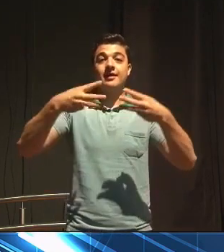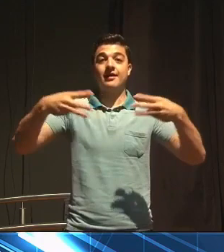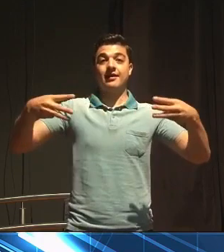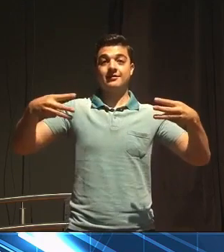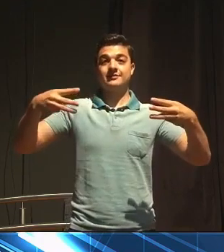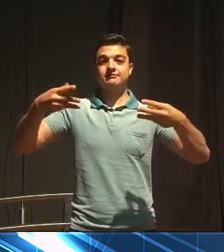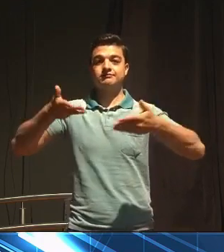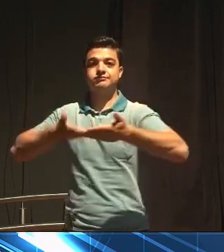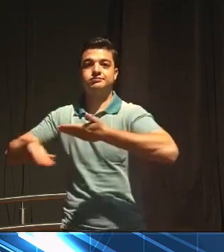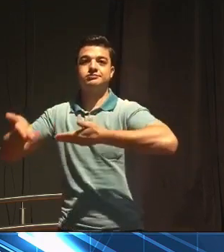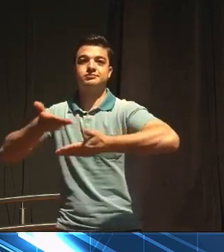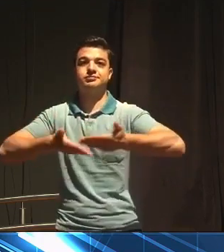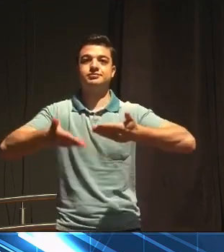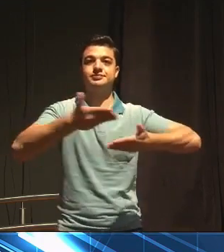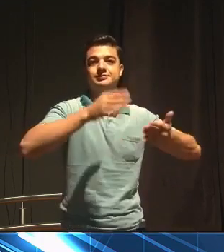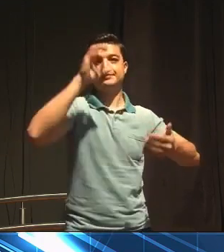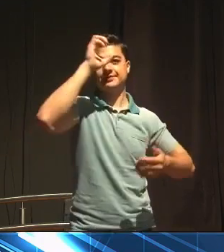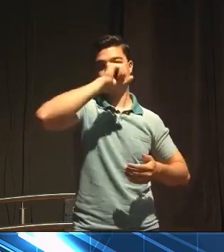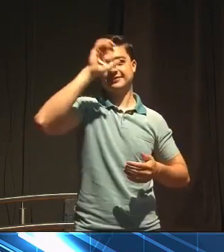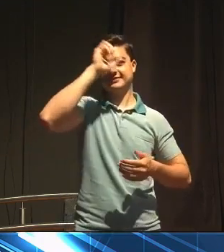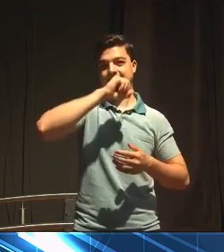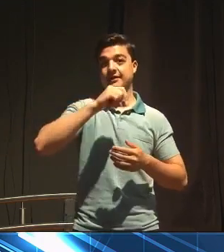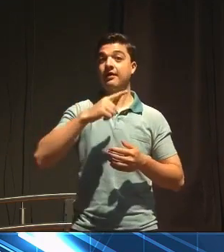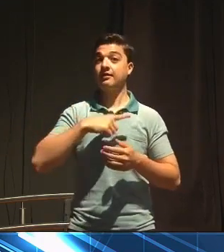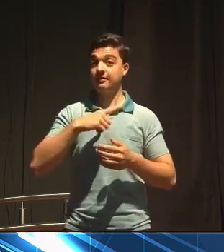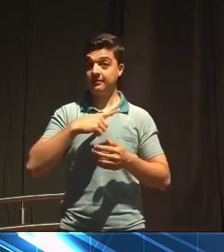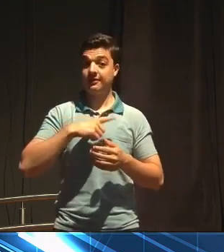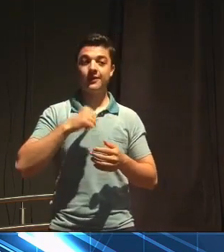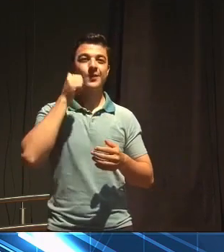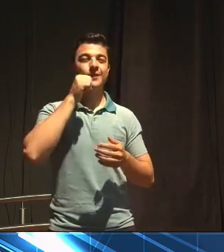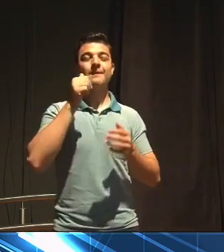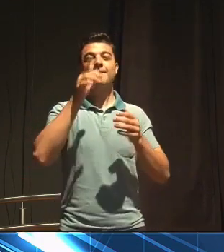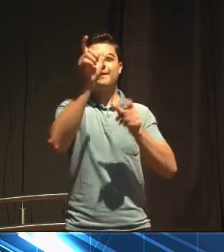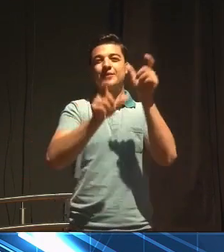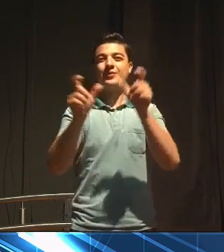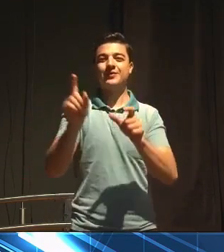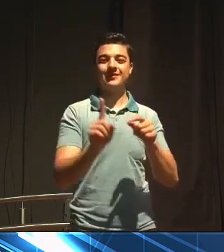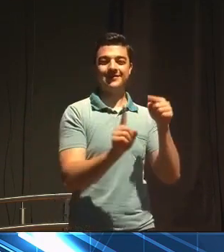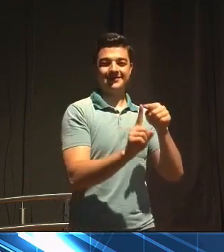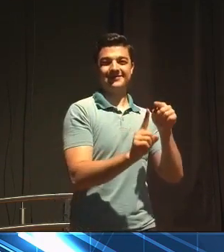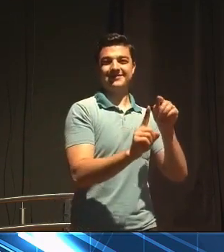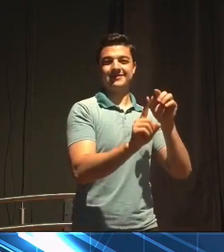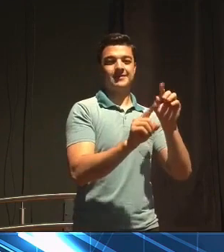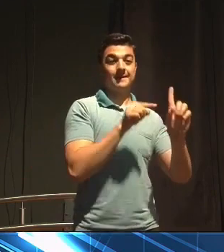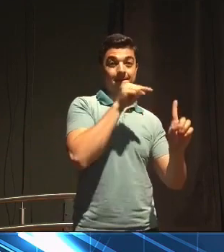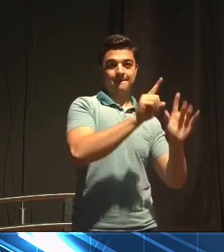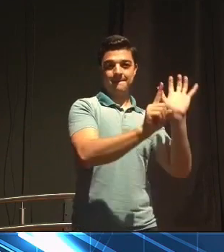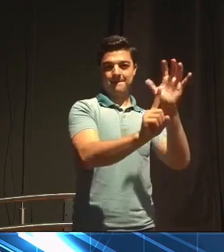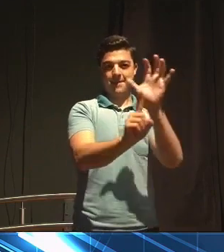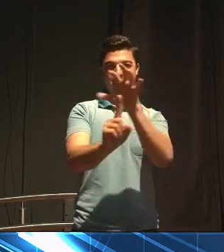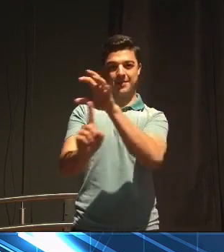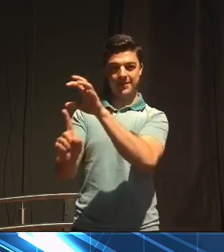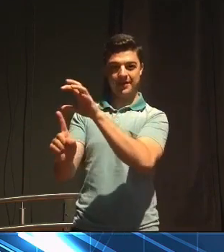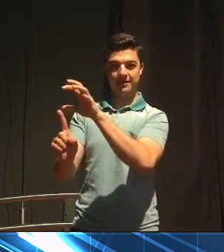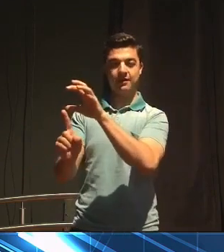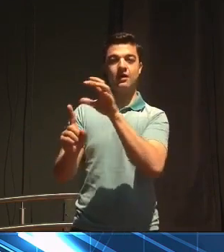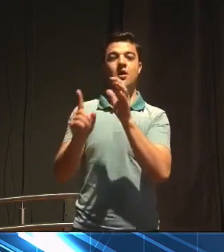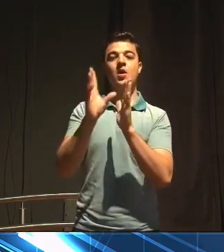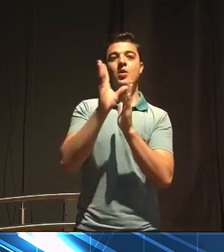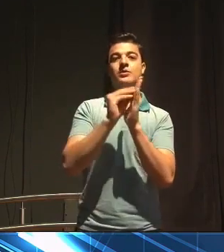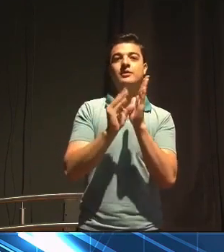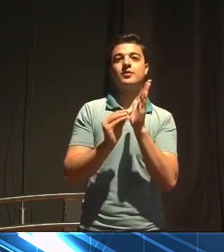Tem influenciadora hoje que tem canal no Discord com quase 30.000 pessoas que compartilham